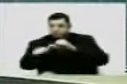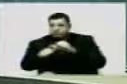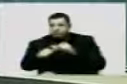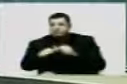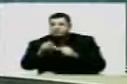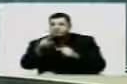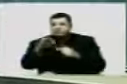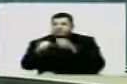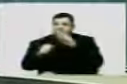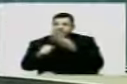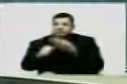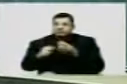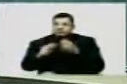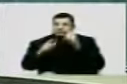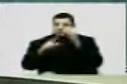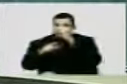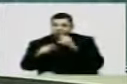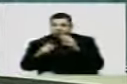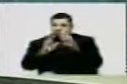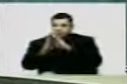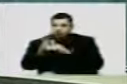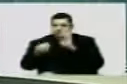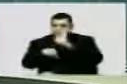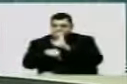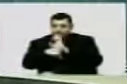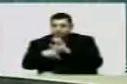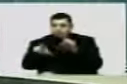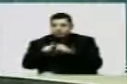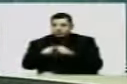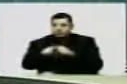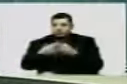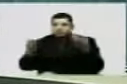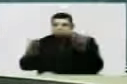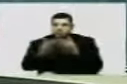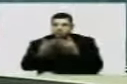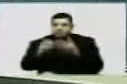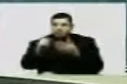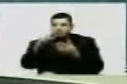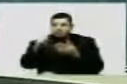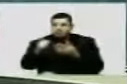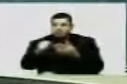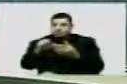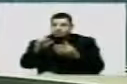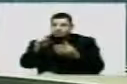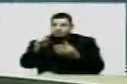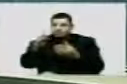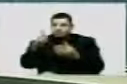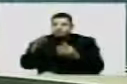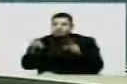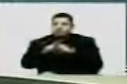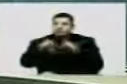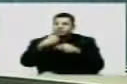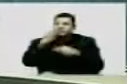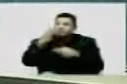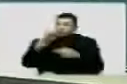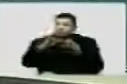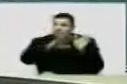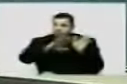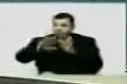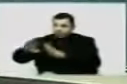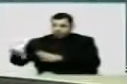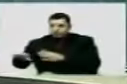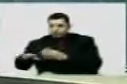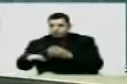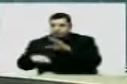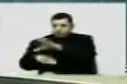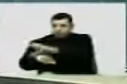do indexador, dos juros da dívida dos estados, do atual IGP para a Selic, e quanto ele